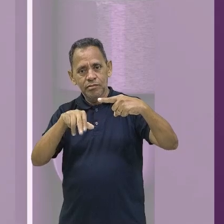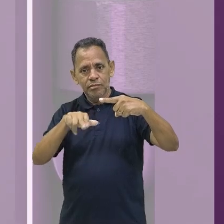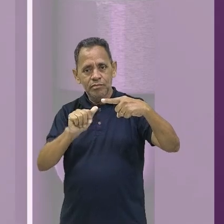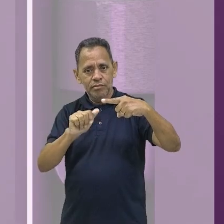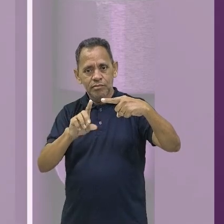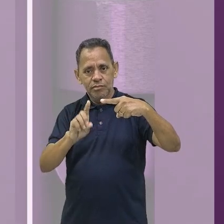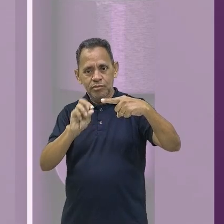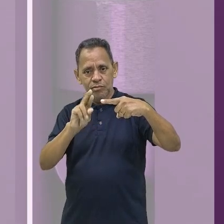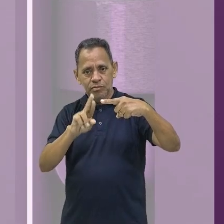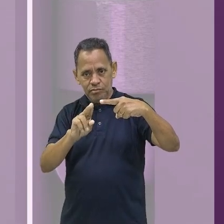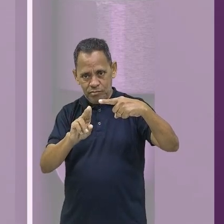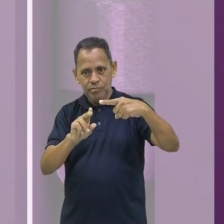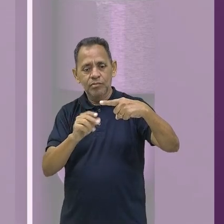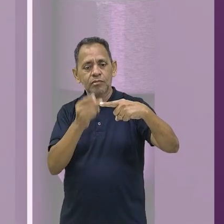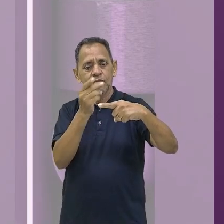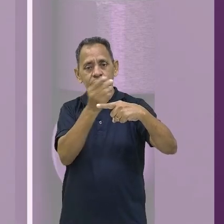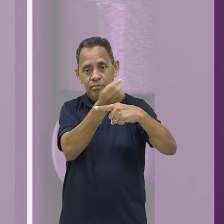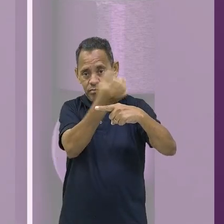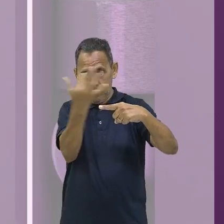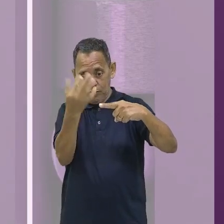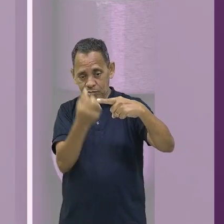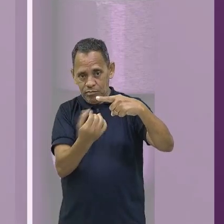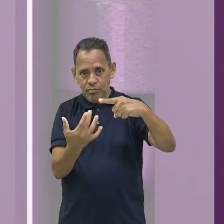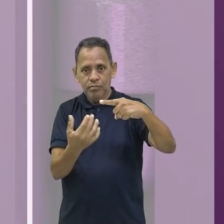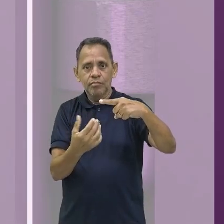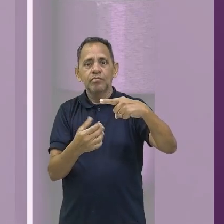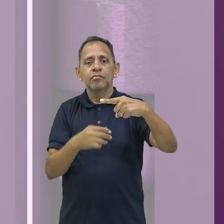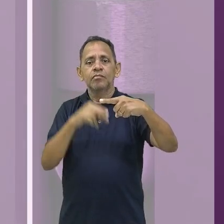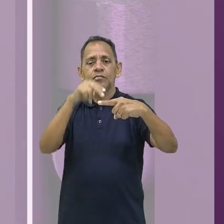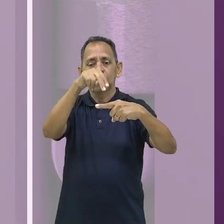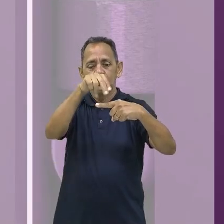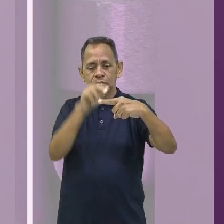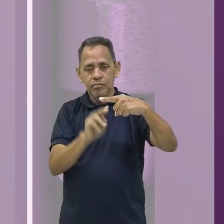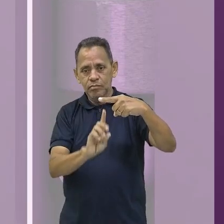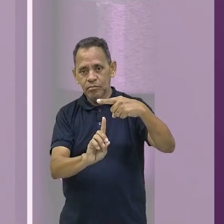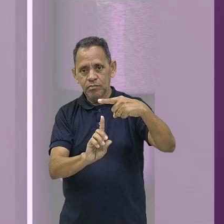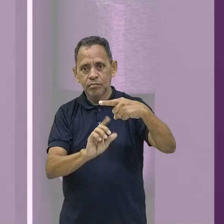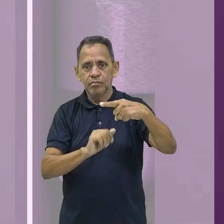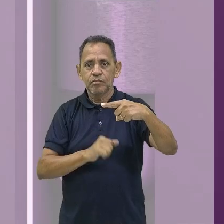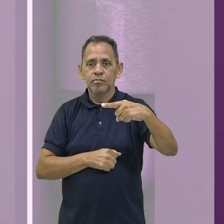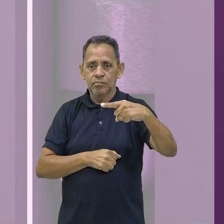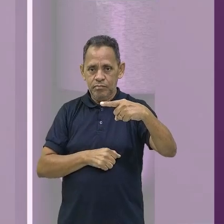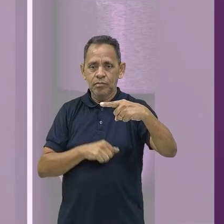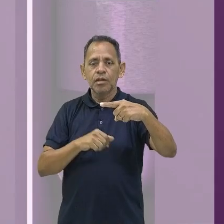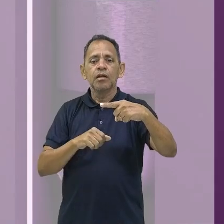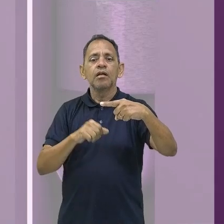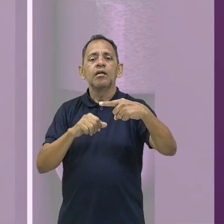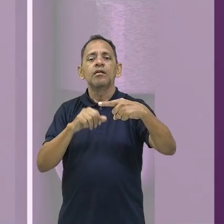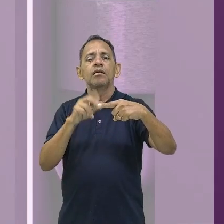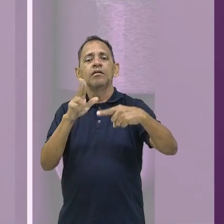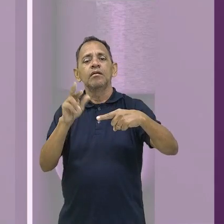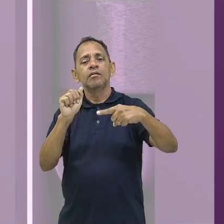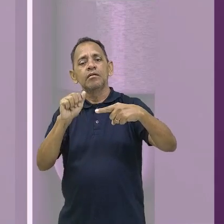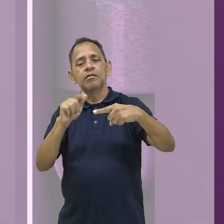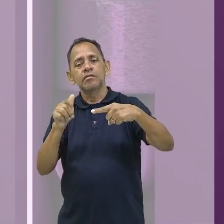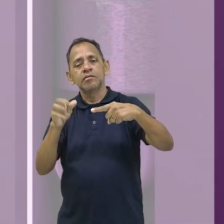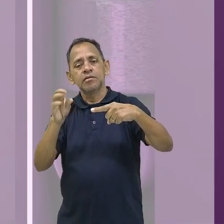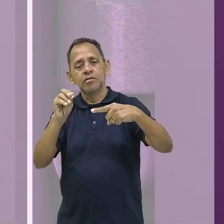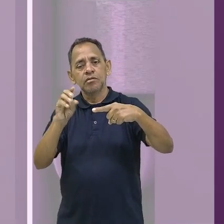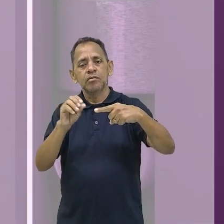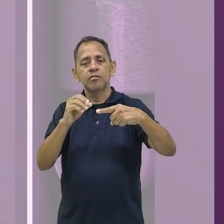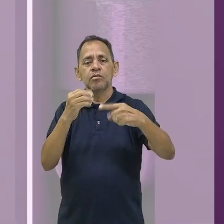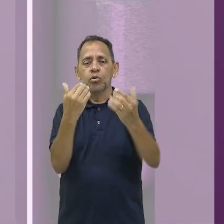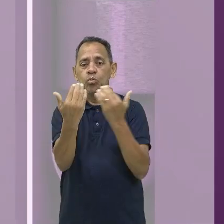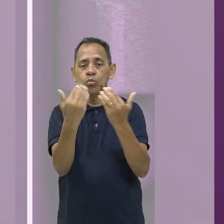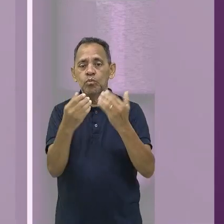duas partes, né? O numerador e o denominador. Quando a gente fala em razão, tá? A gente sempre está comparando